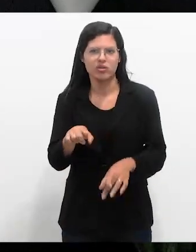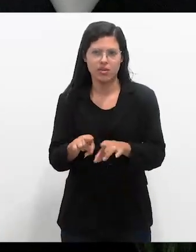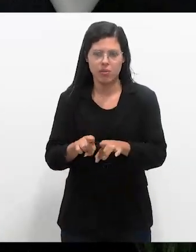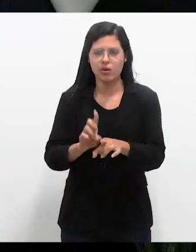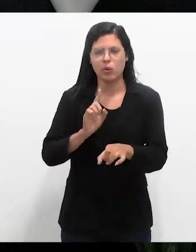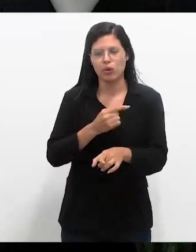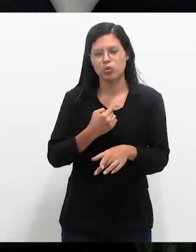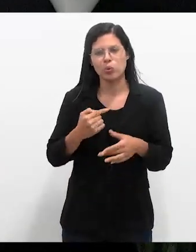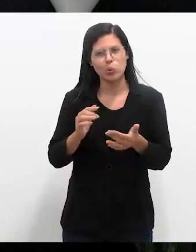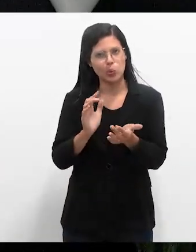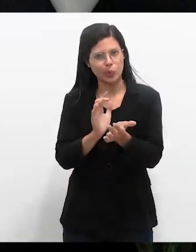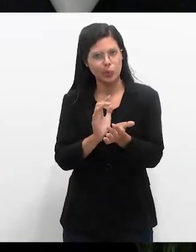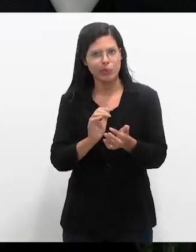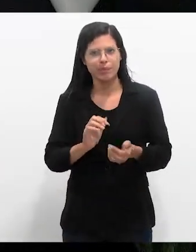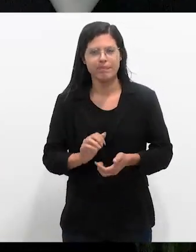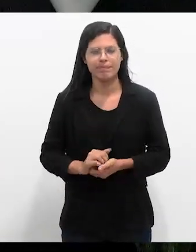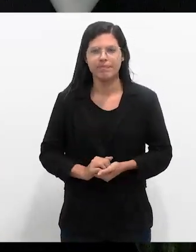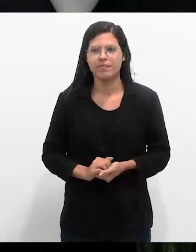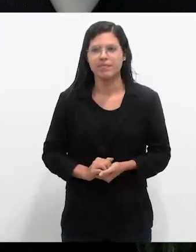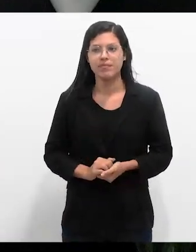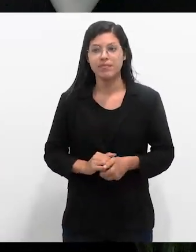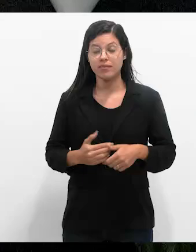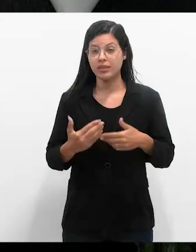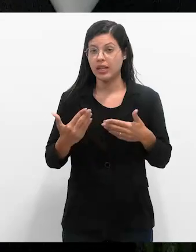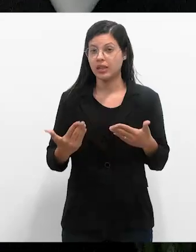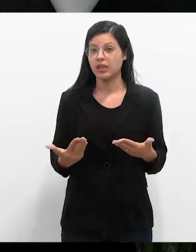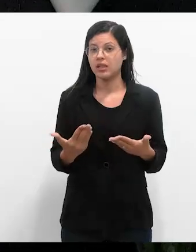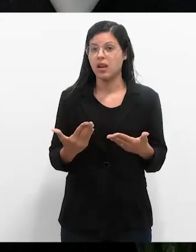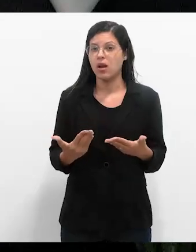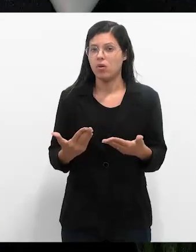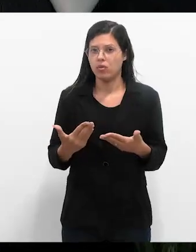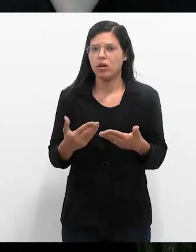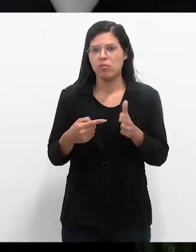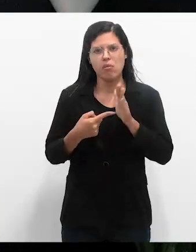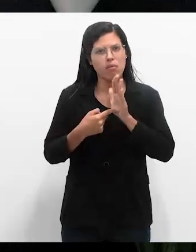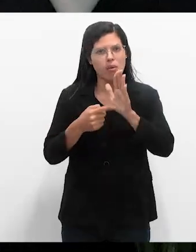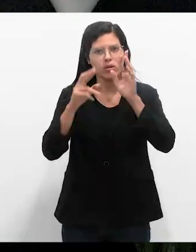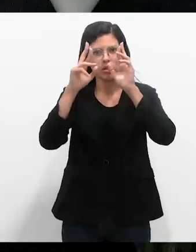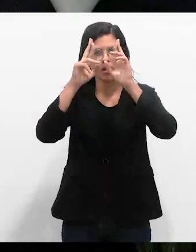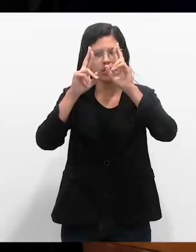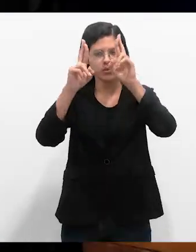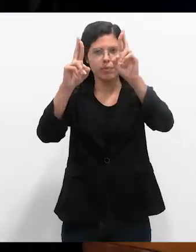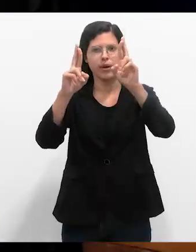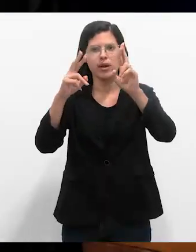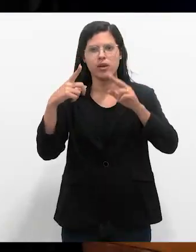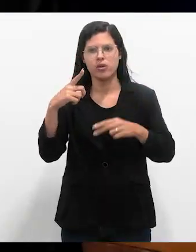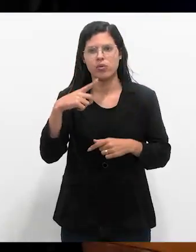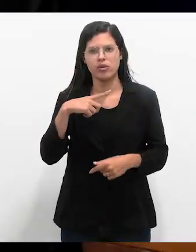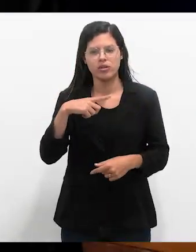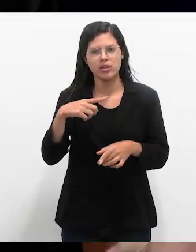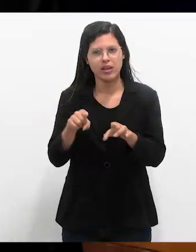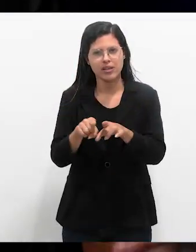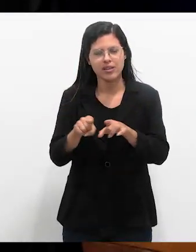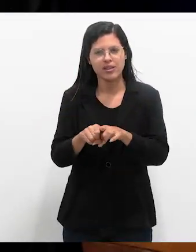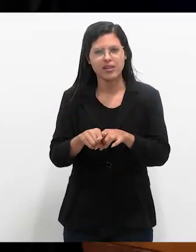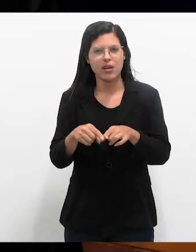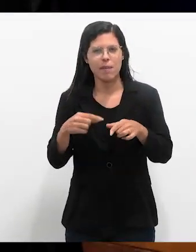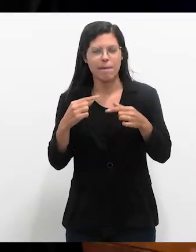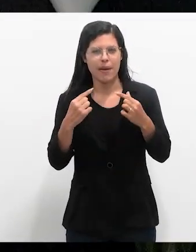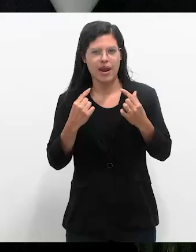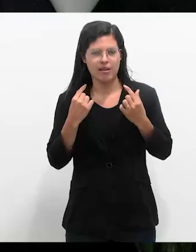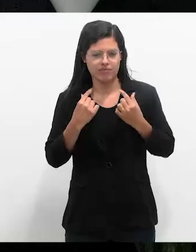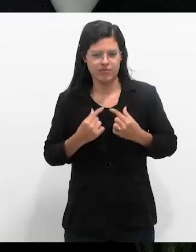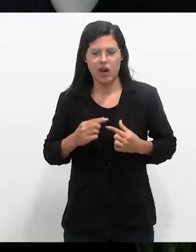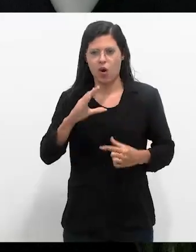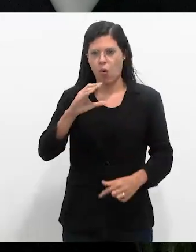grupo. E então ele traz respeitando, ele carrega as conchas e tal. Sim.